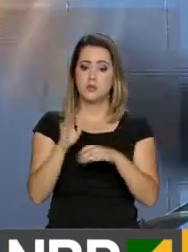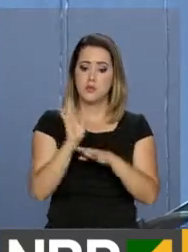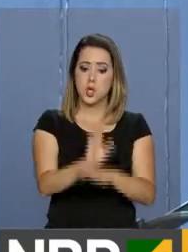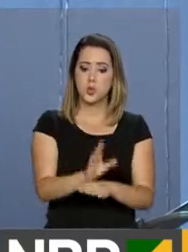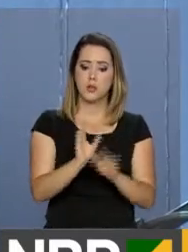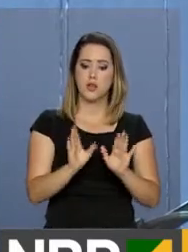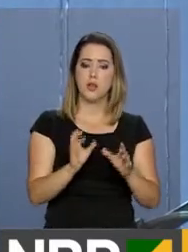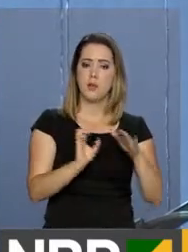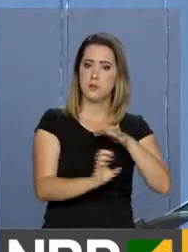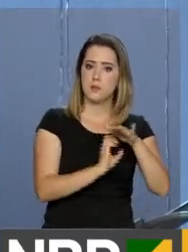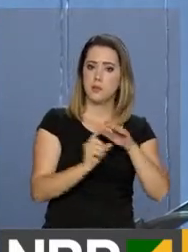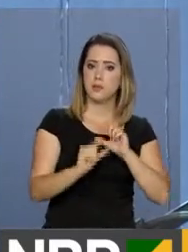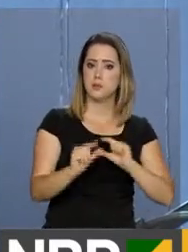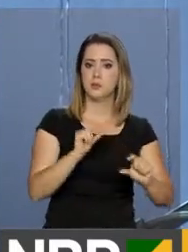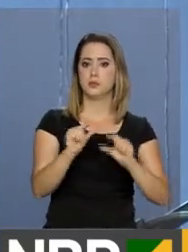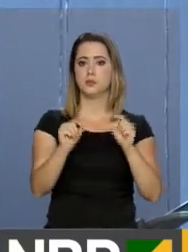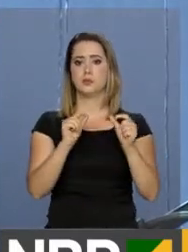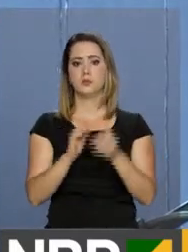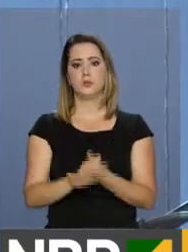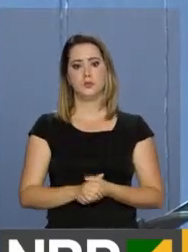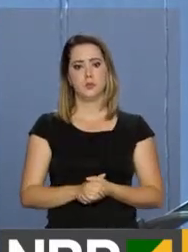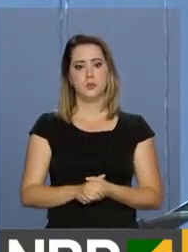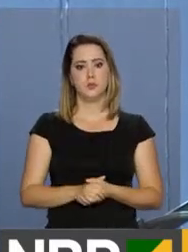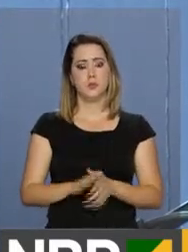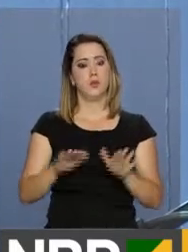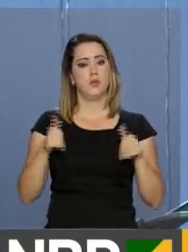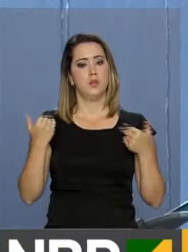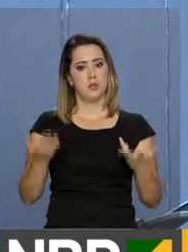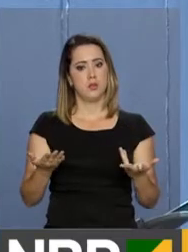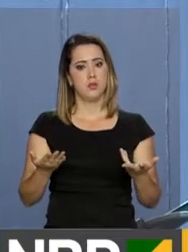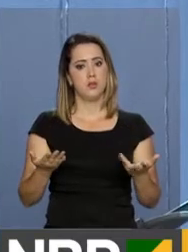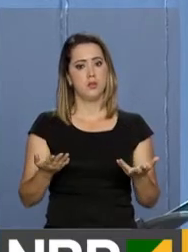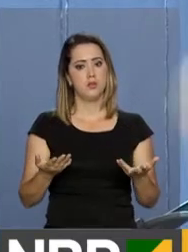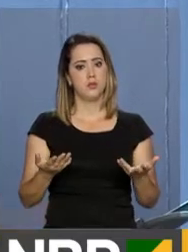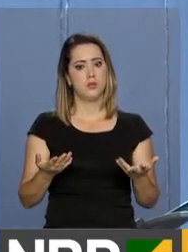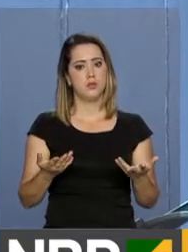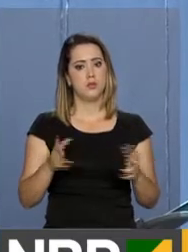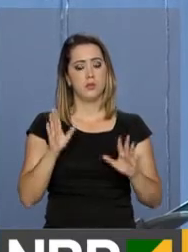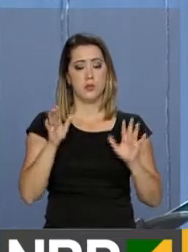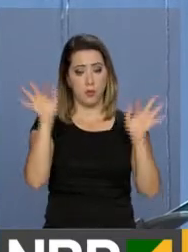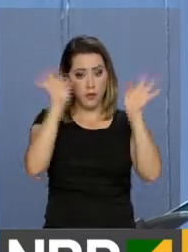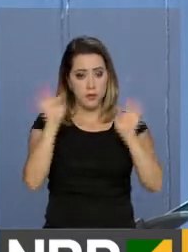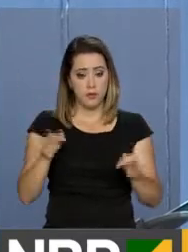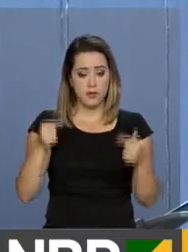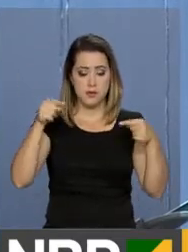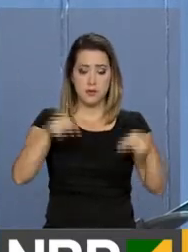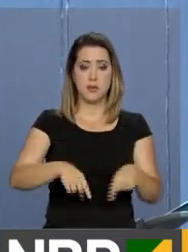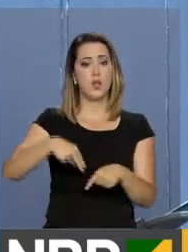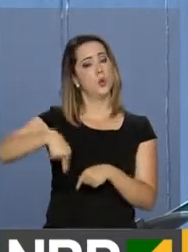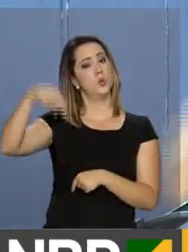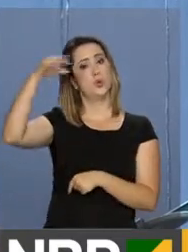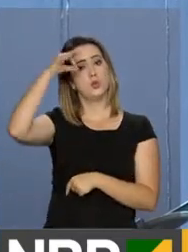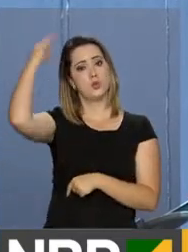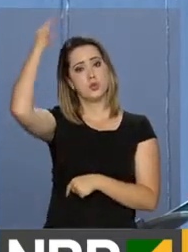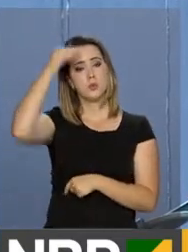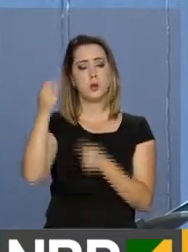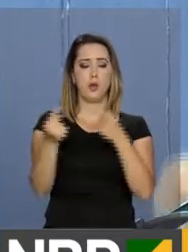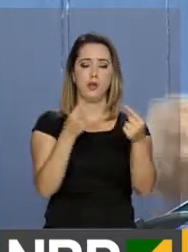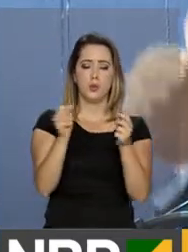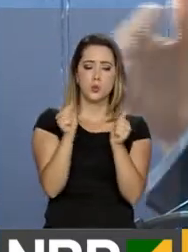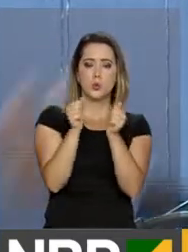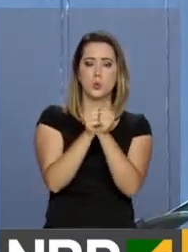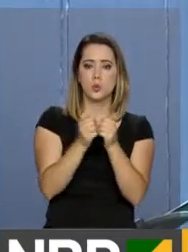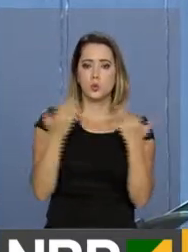pequenos empresários brasileiros. Então é por isso que eu tenho muita felicidade de estar aqui no norte do Espírito Santo com cada um de